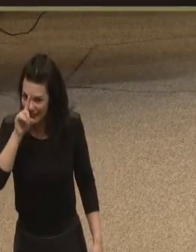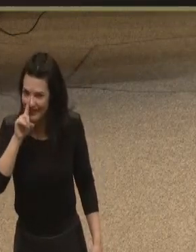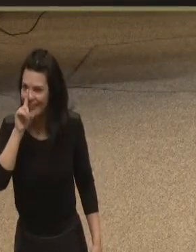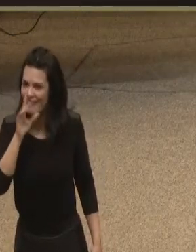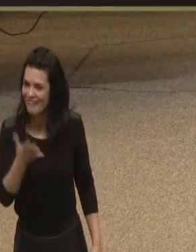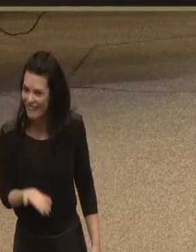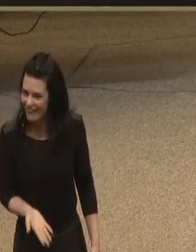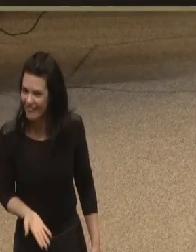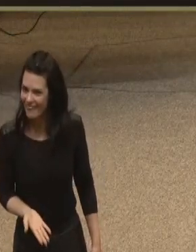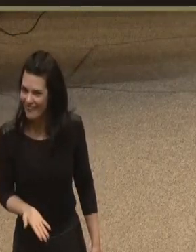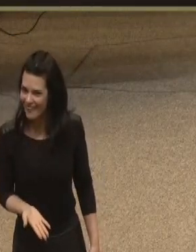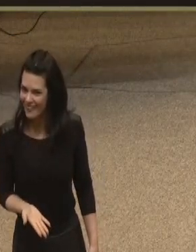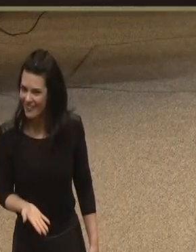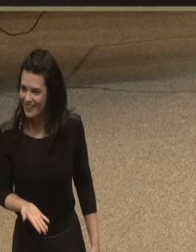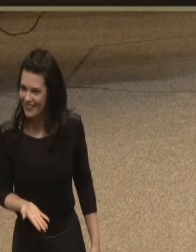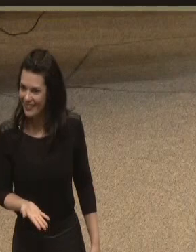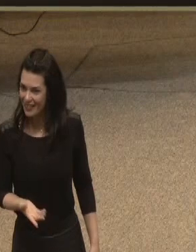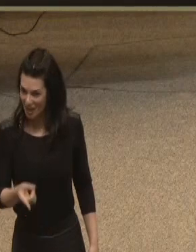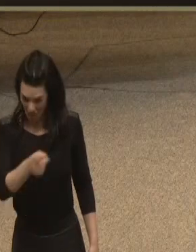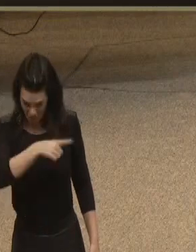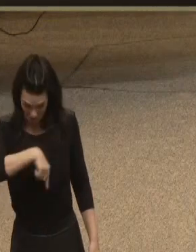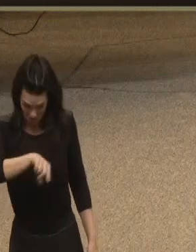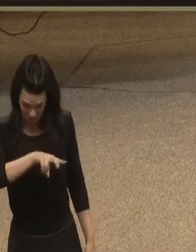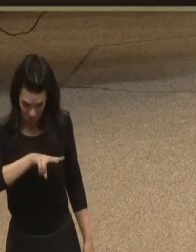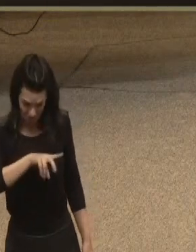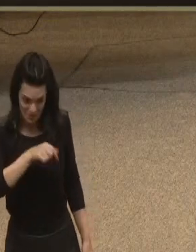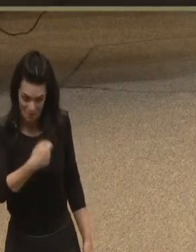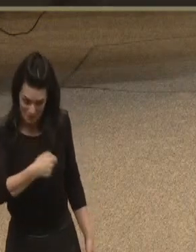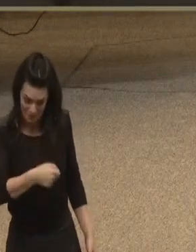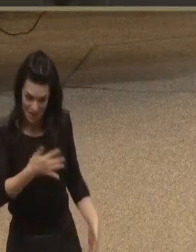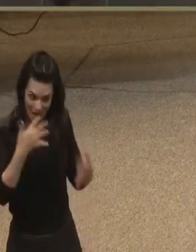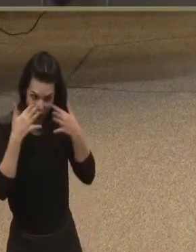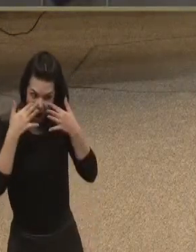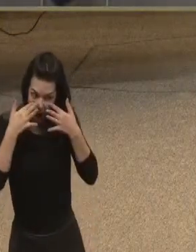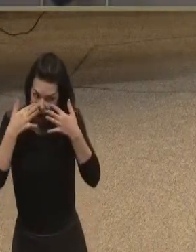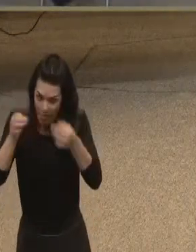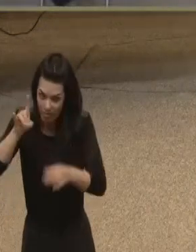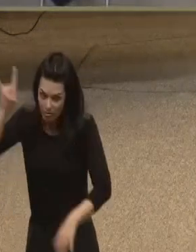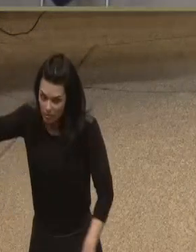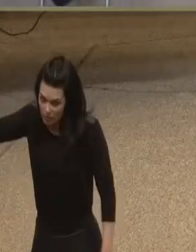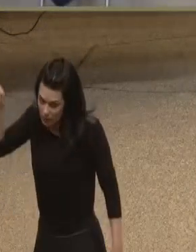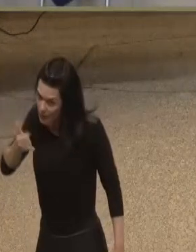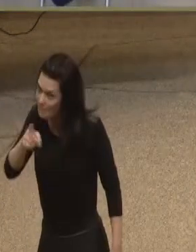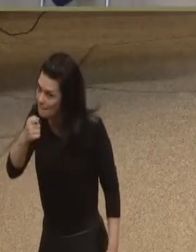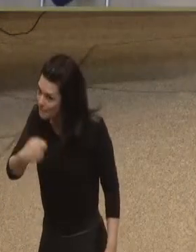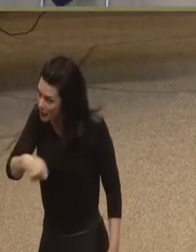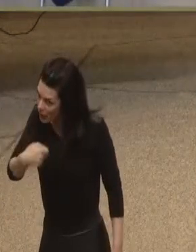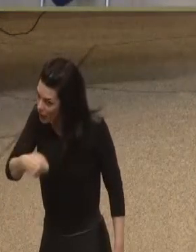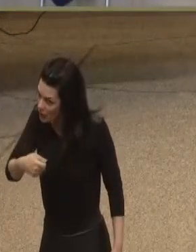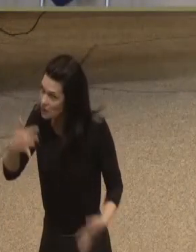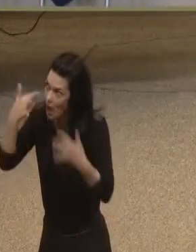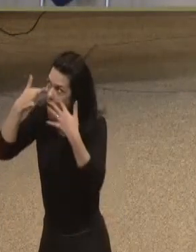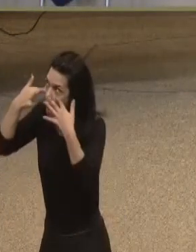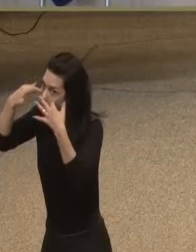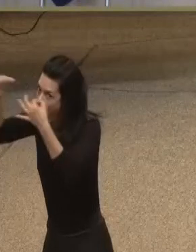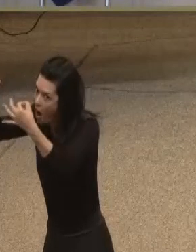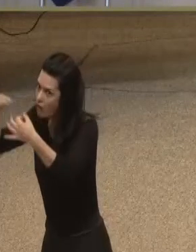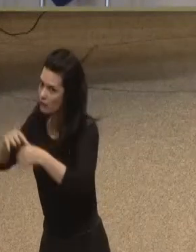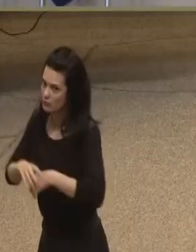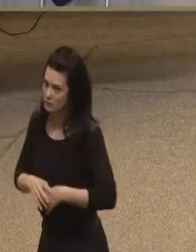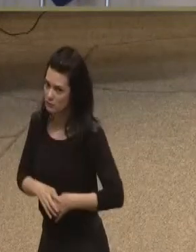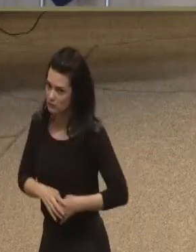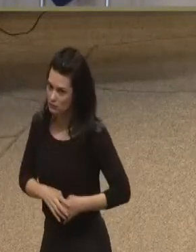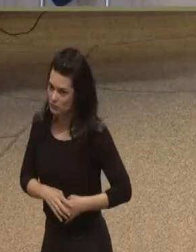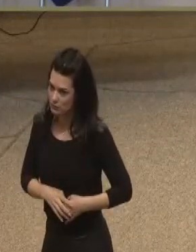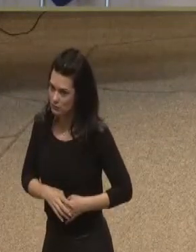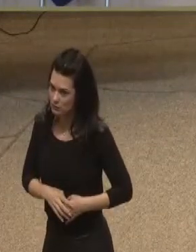minha amada, não estivermos atentos ao que o Senhor quer nos falar, nós sequer